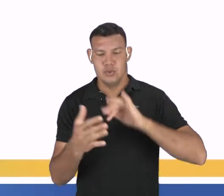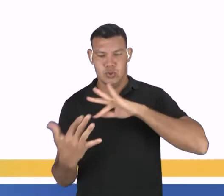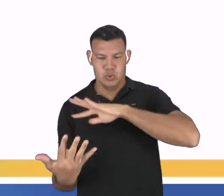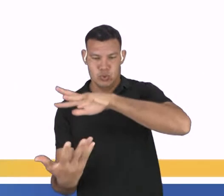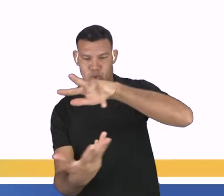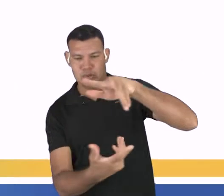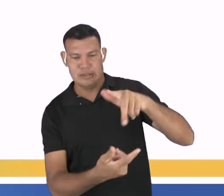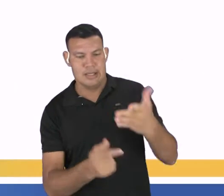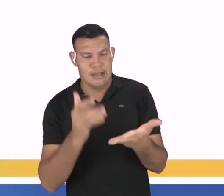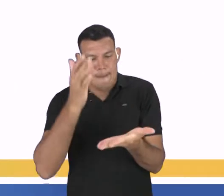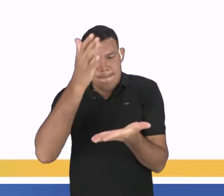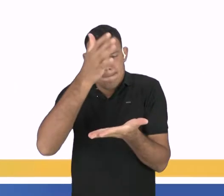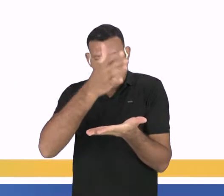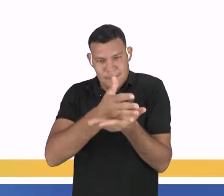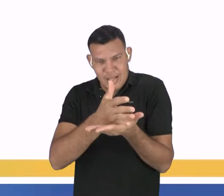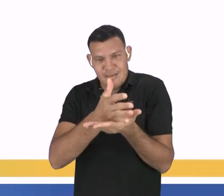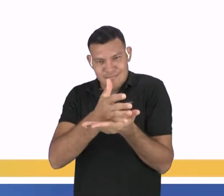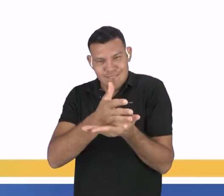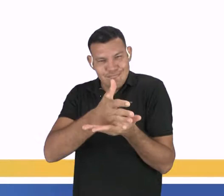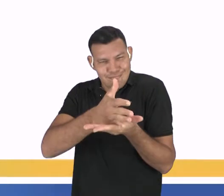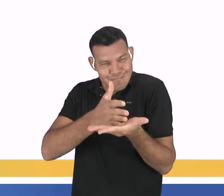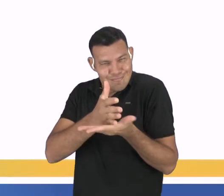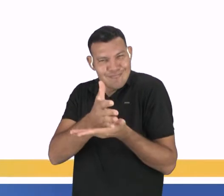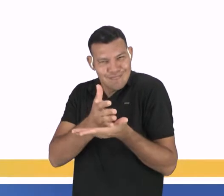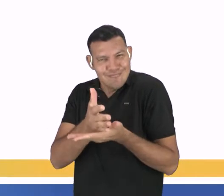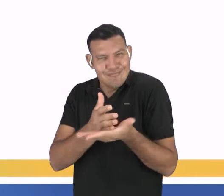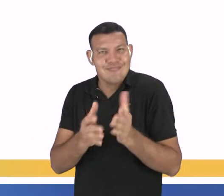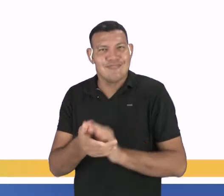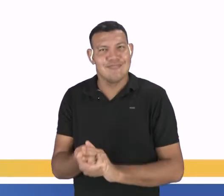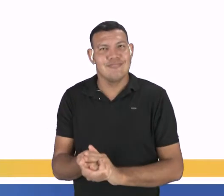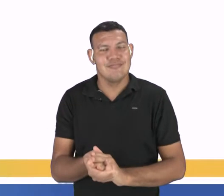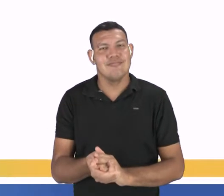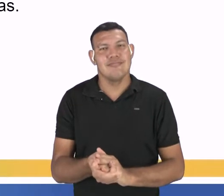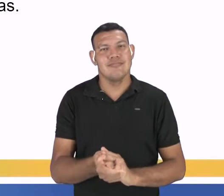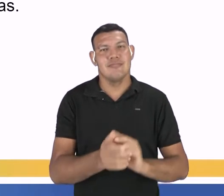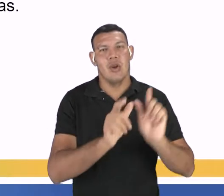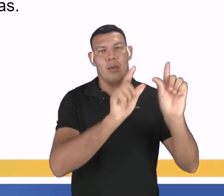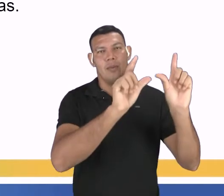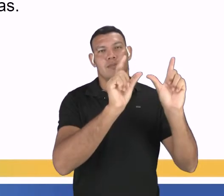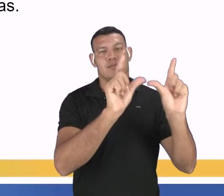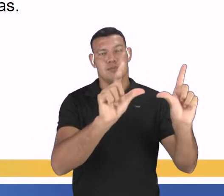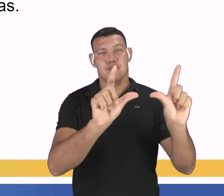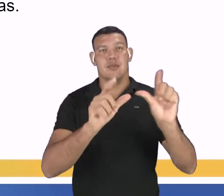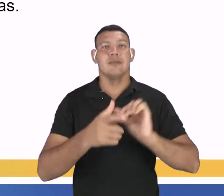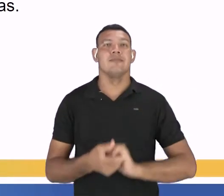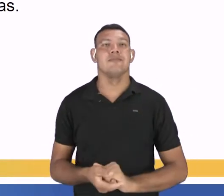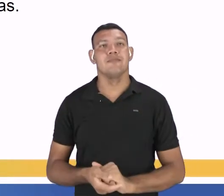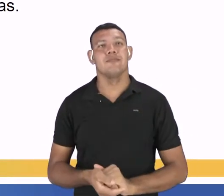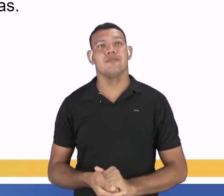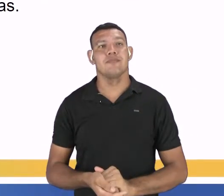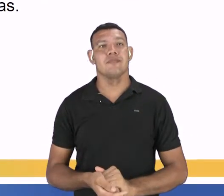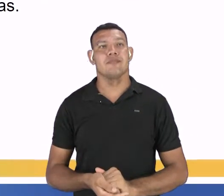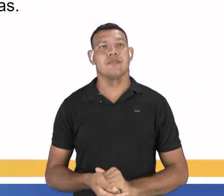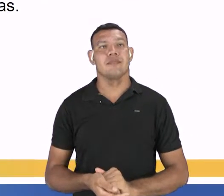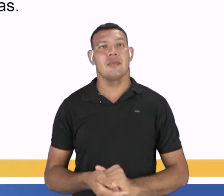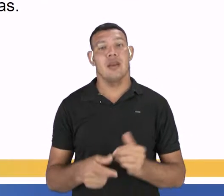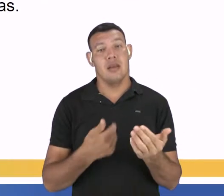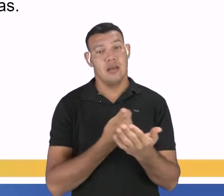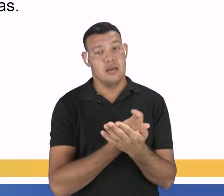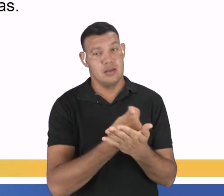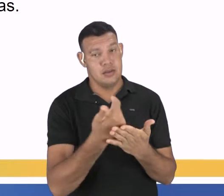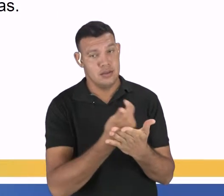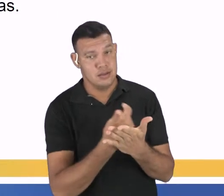mundo. É uma charge que meio que retrata o que é esse imperialismo. Continuando, observe. Vamos lá para as